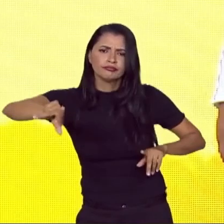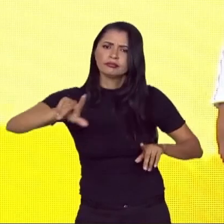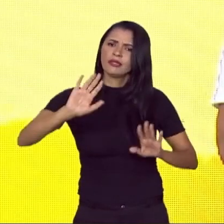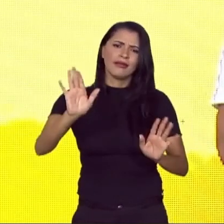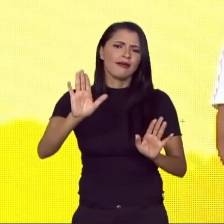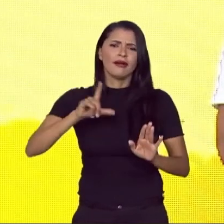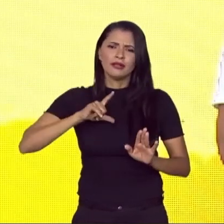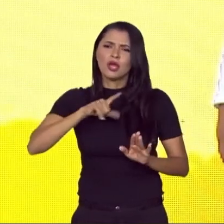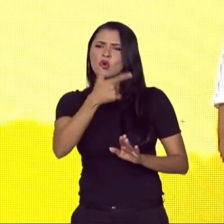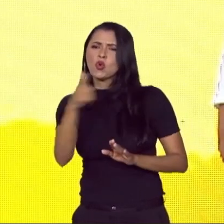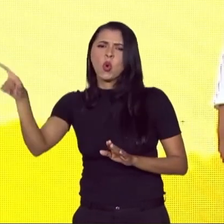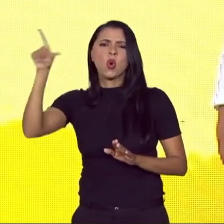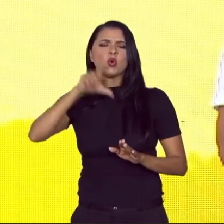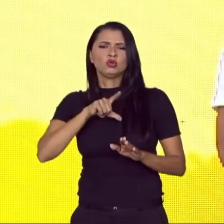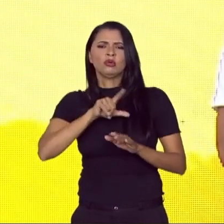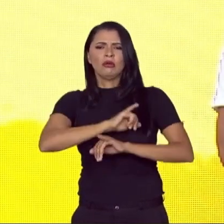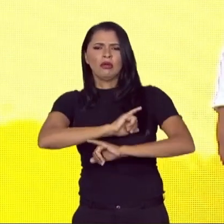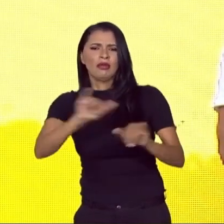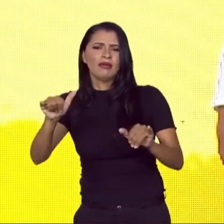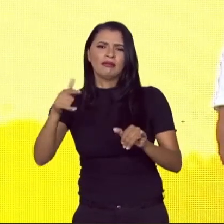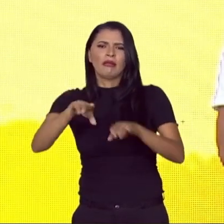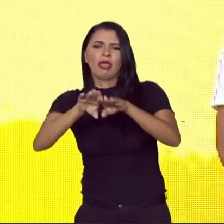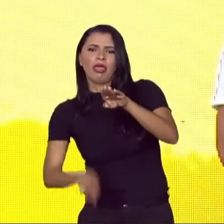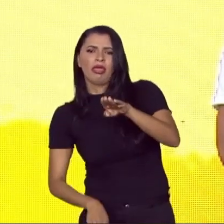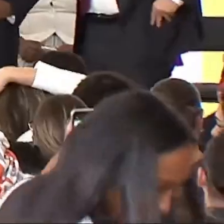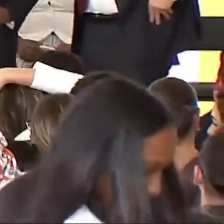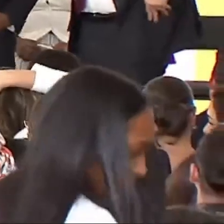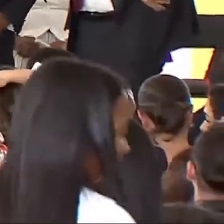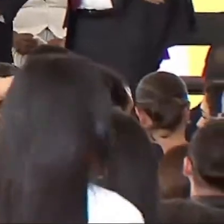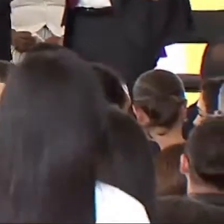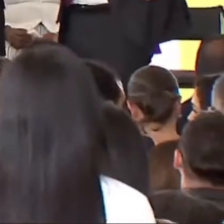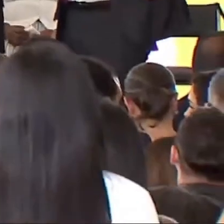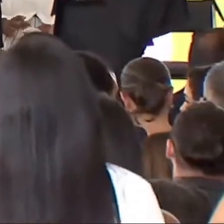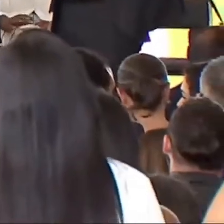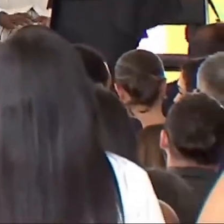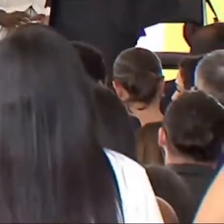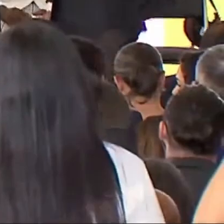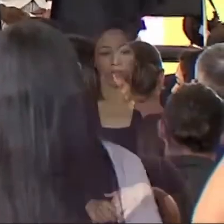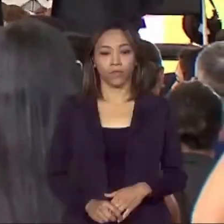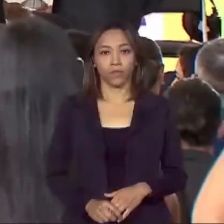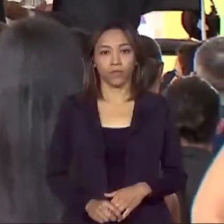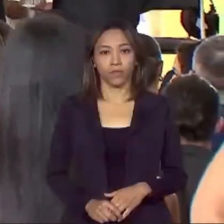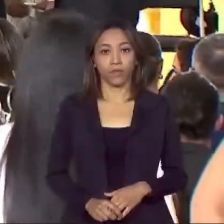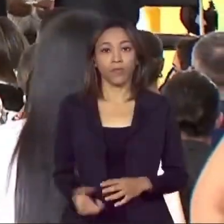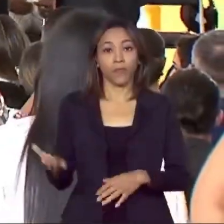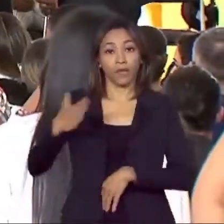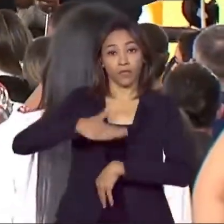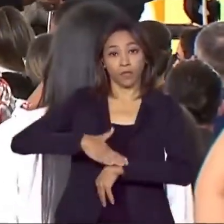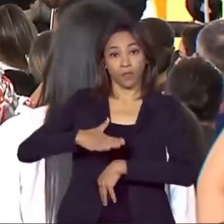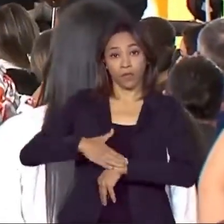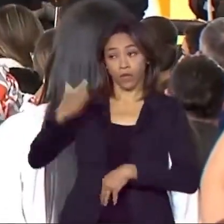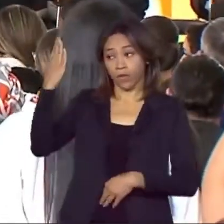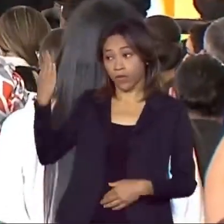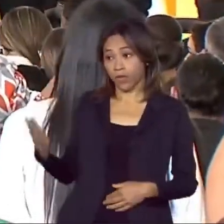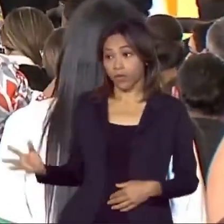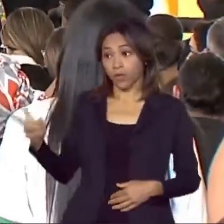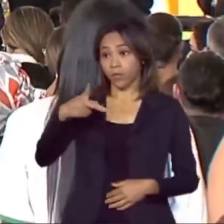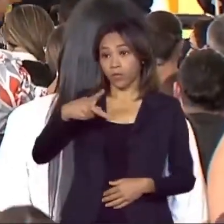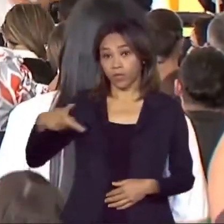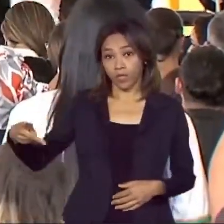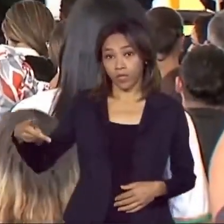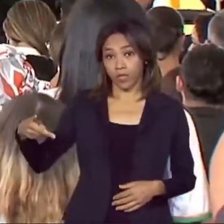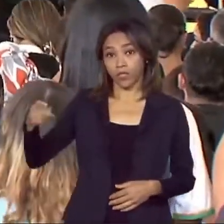qualquer outra forma de perpetuação dessa desigualdade. Nesse momento, o presidente da